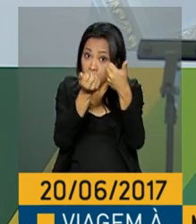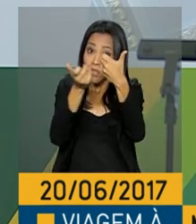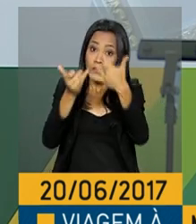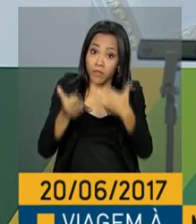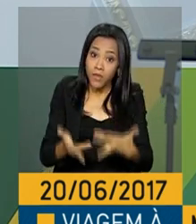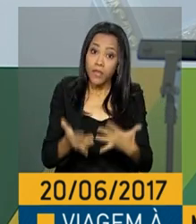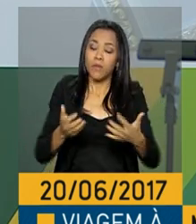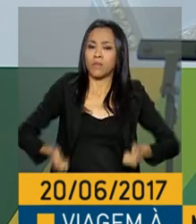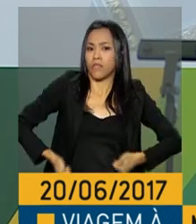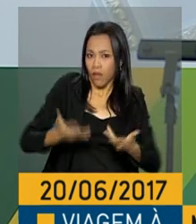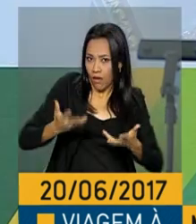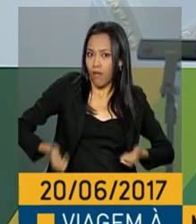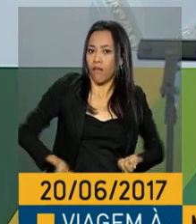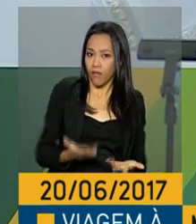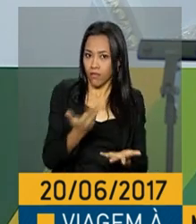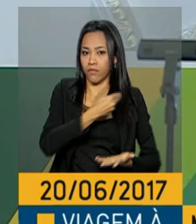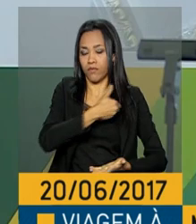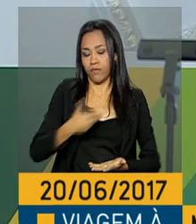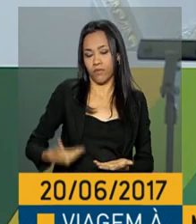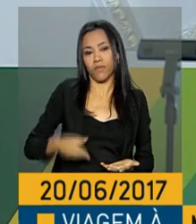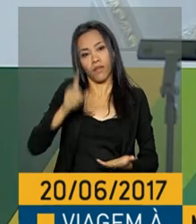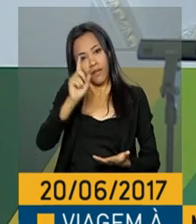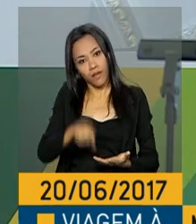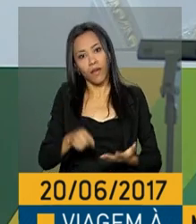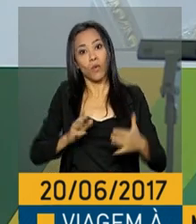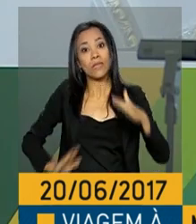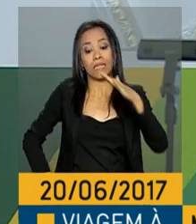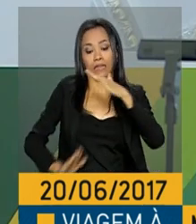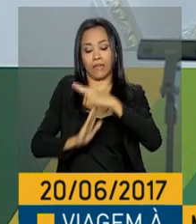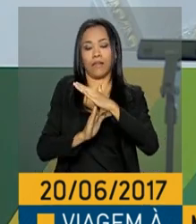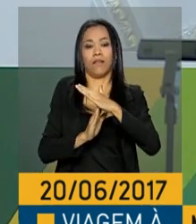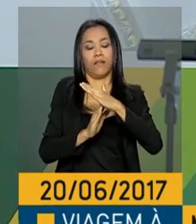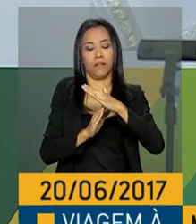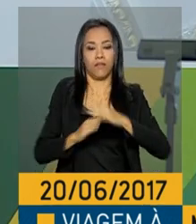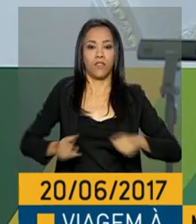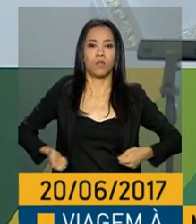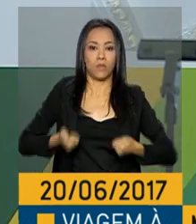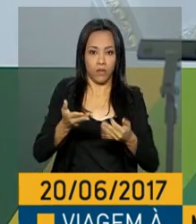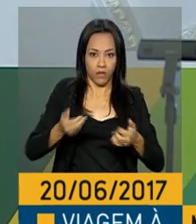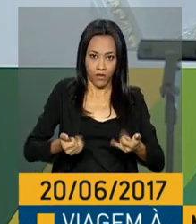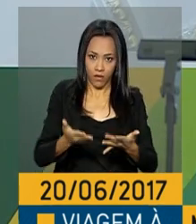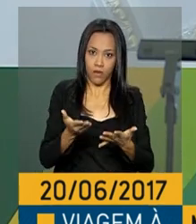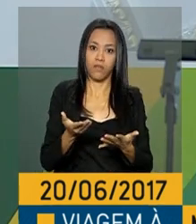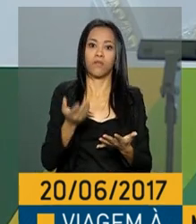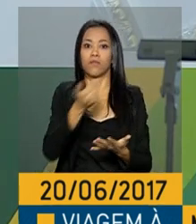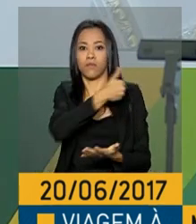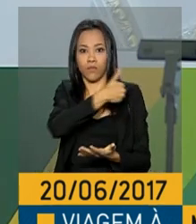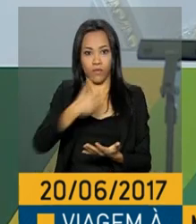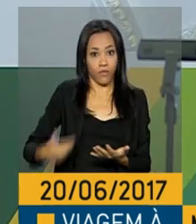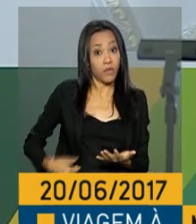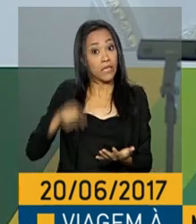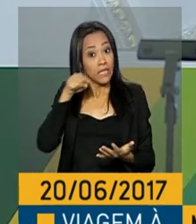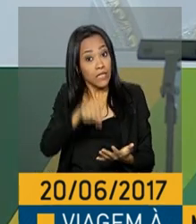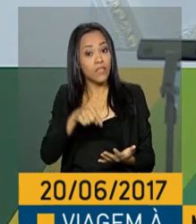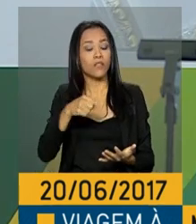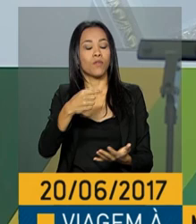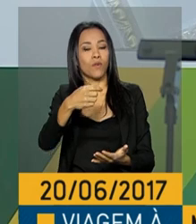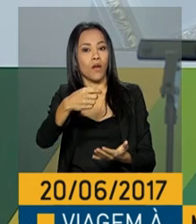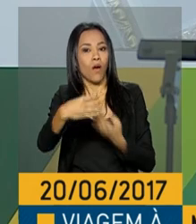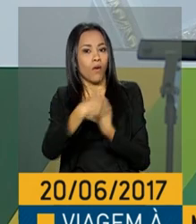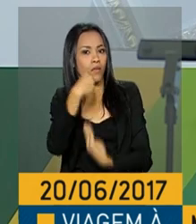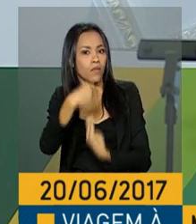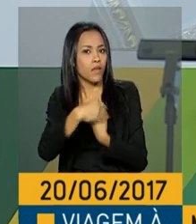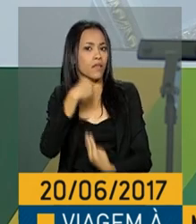governamentais. É o chamado teto dos gastos públicos. Né? E esse teto dá sustentabilidade à dívida